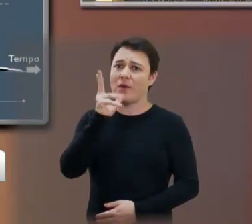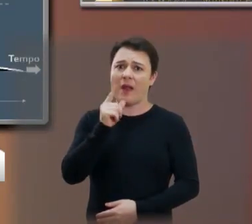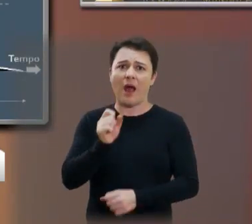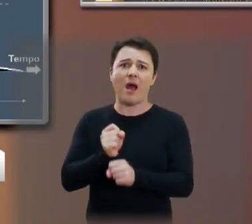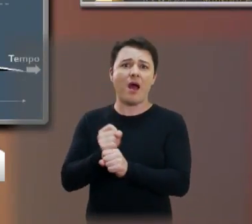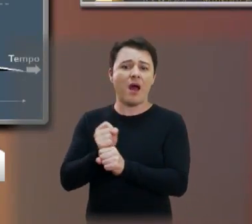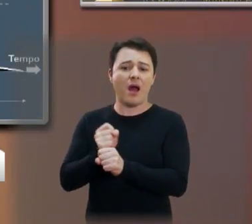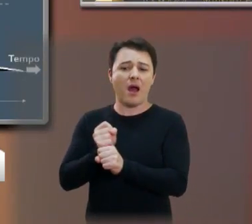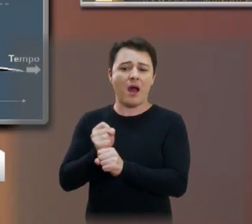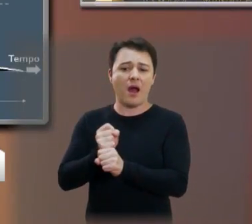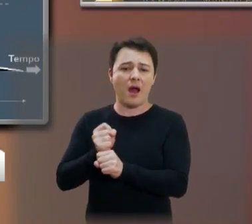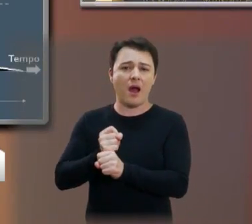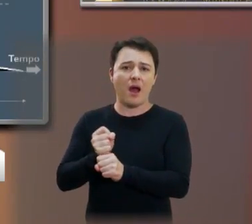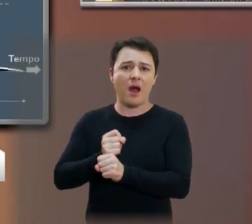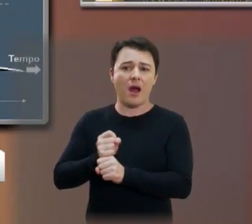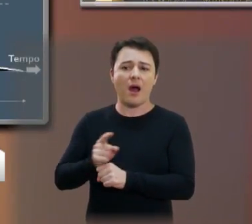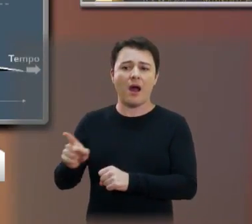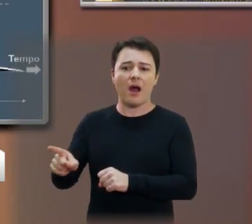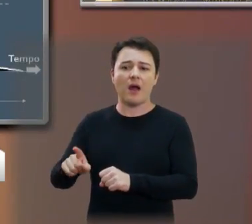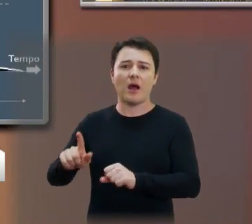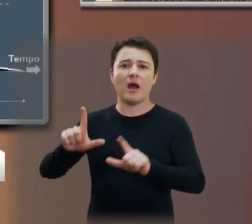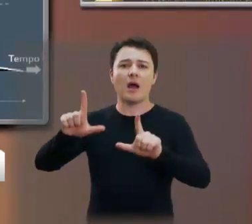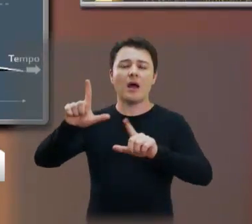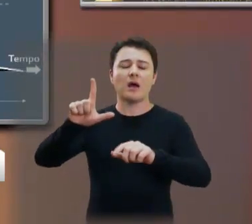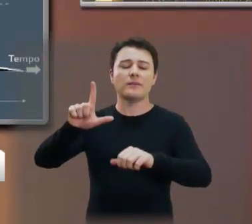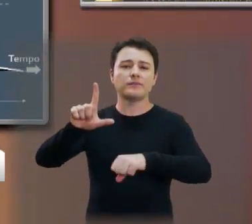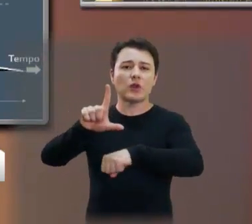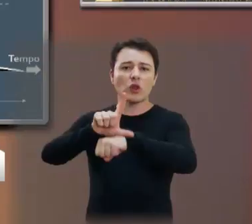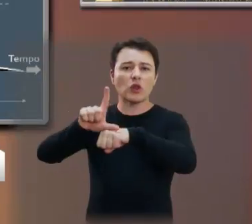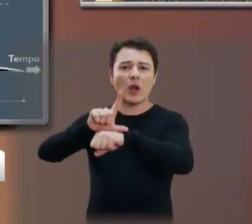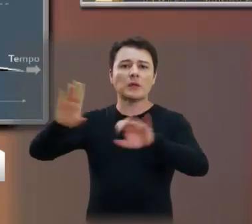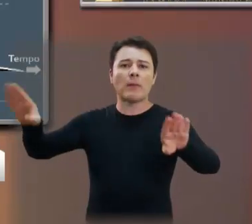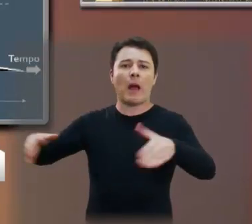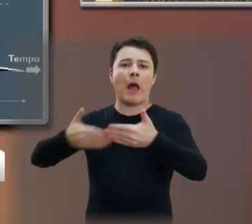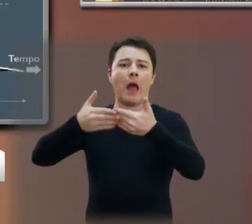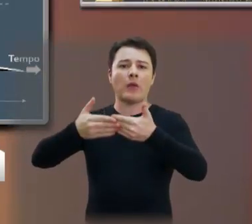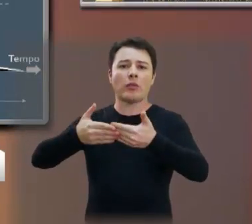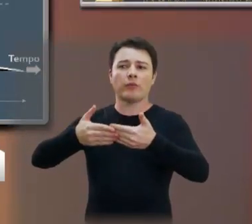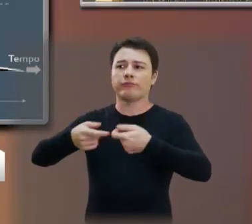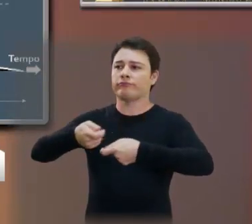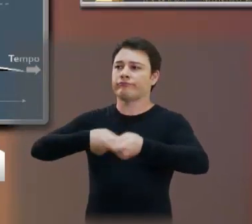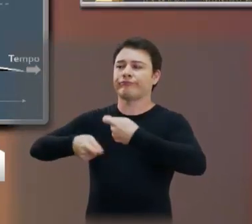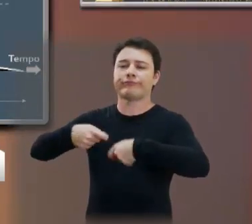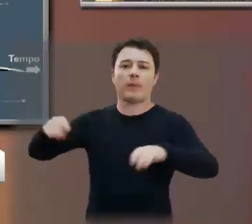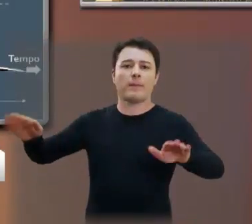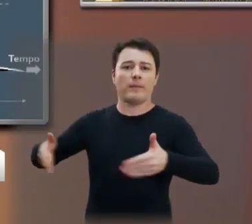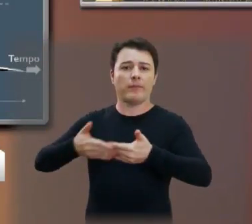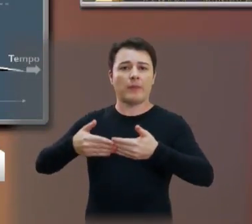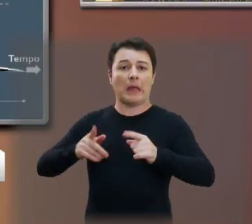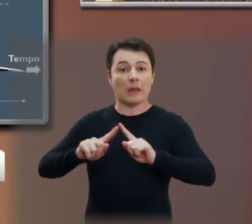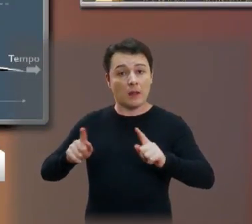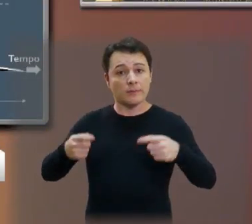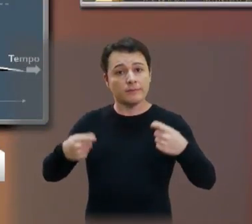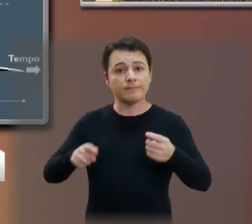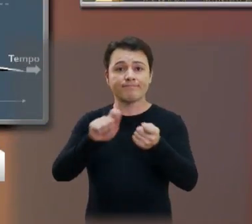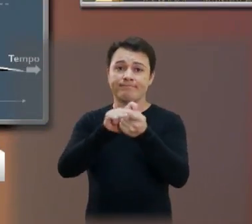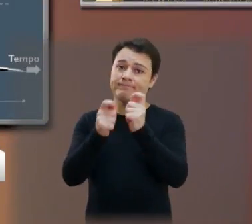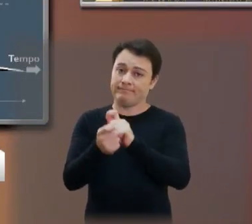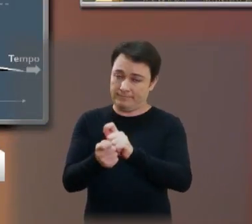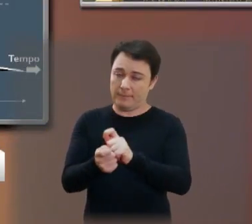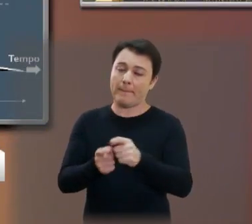ficar comércio parado, tudo parado. Então, o importante é ter adequação para